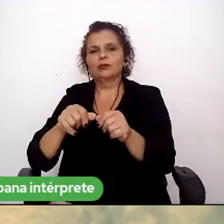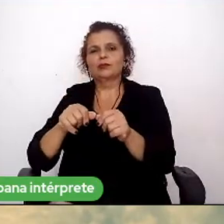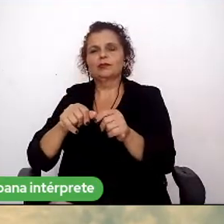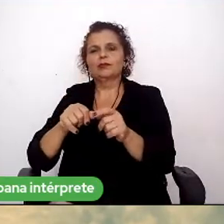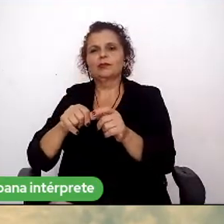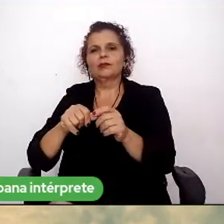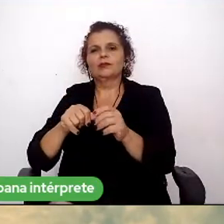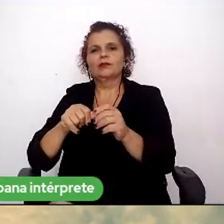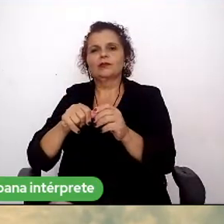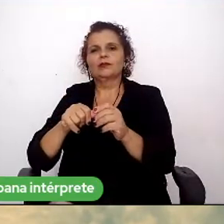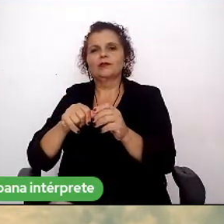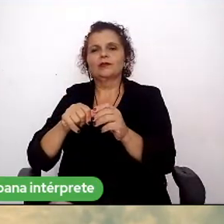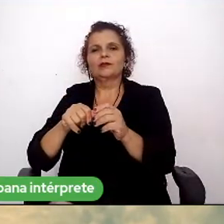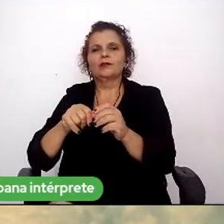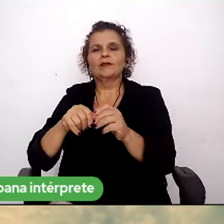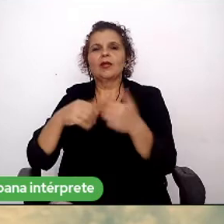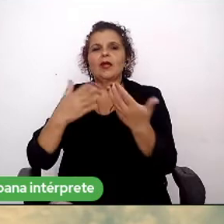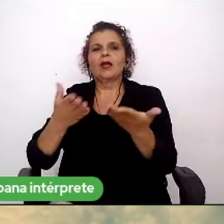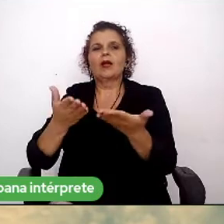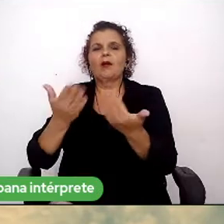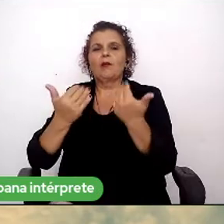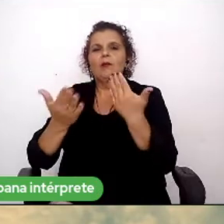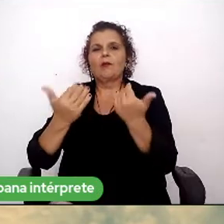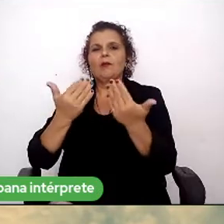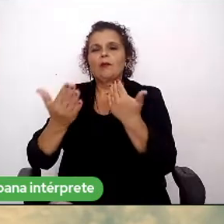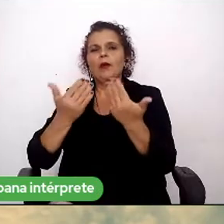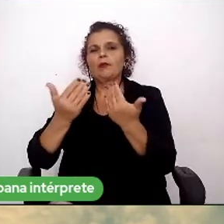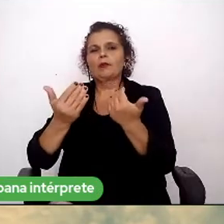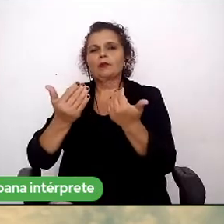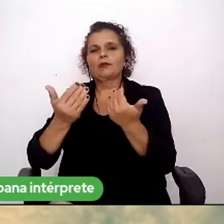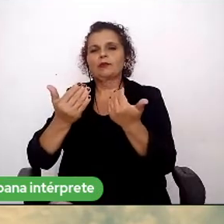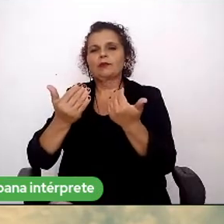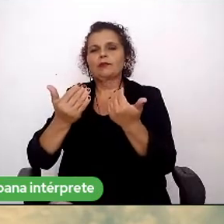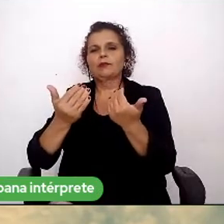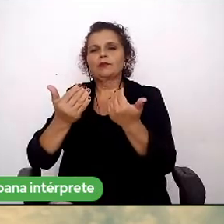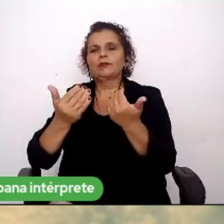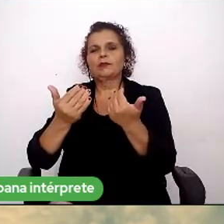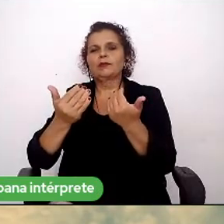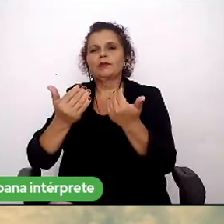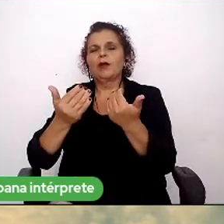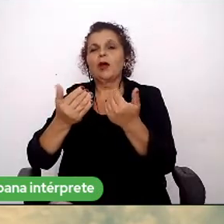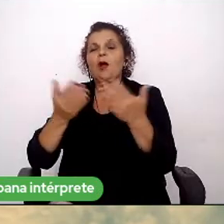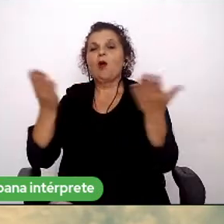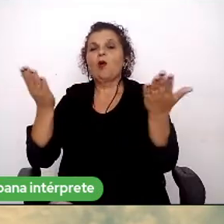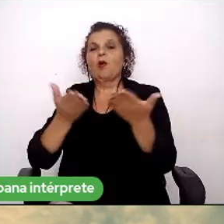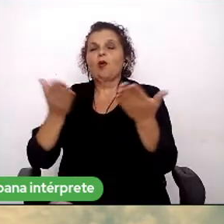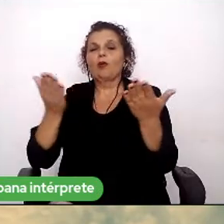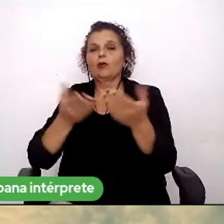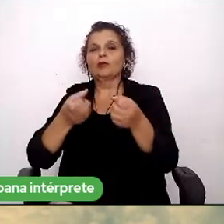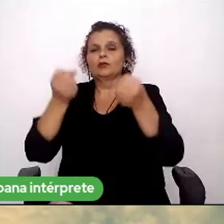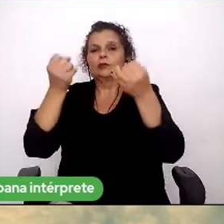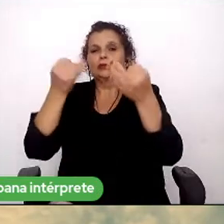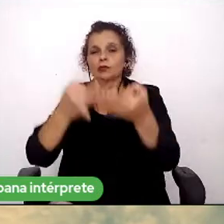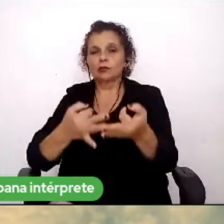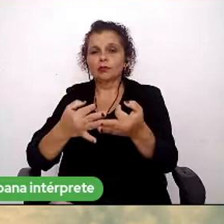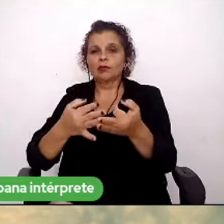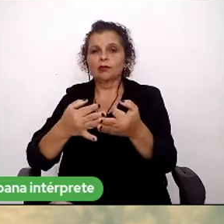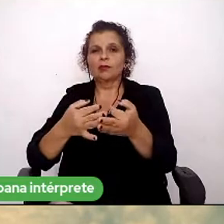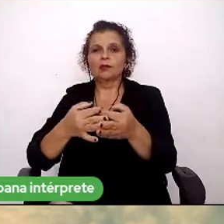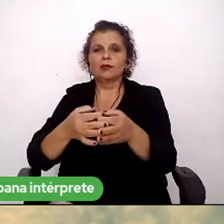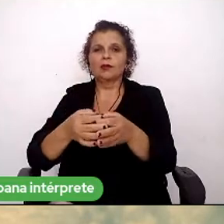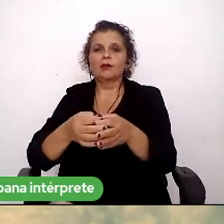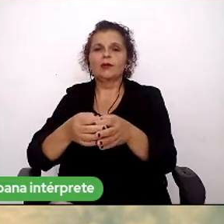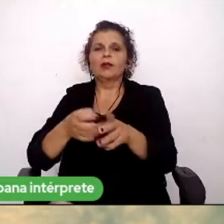E aí, Gabi, o que a gente vai conversar sobre hoje? Hoje vamos conversar, então, um pouco sobre Lean Inception